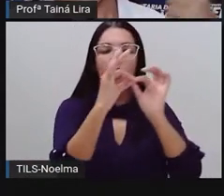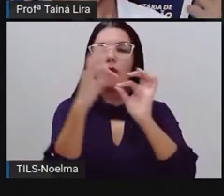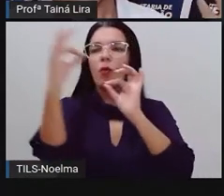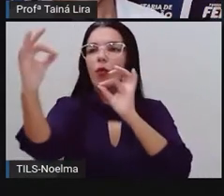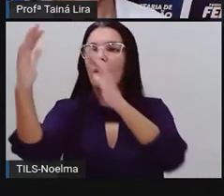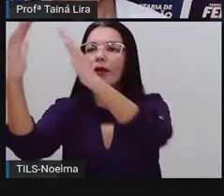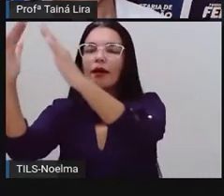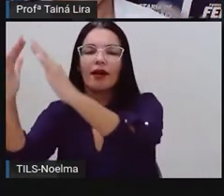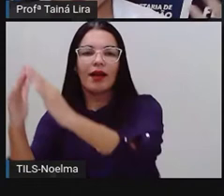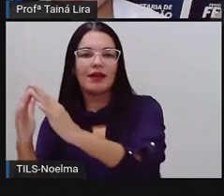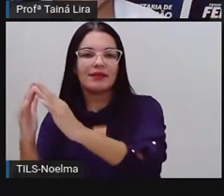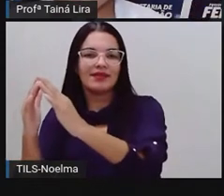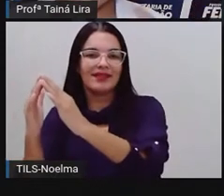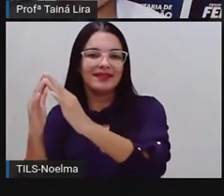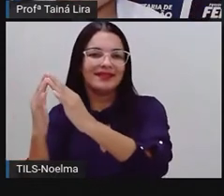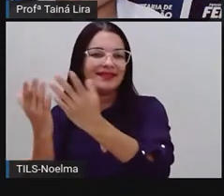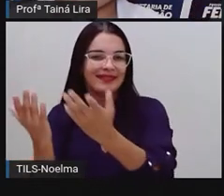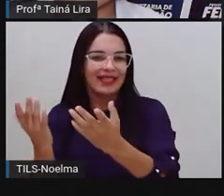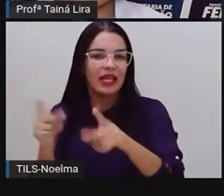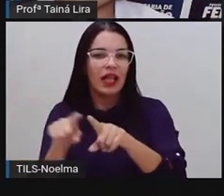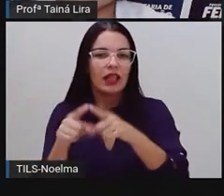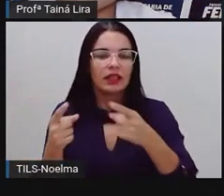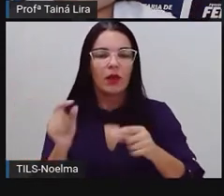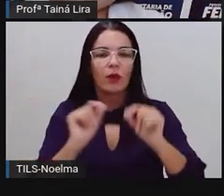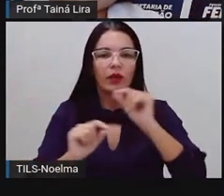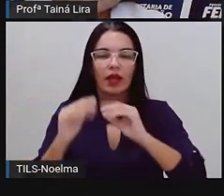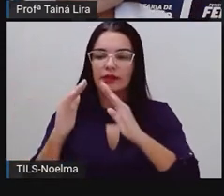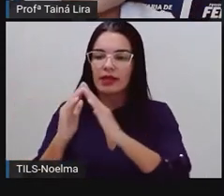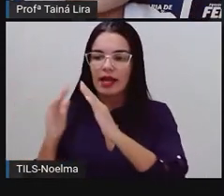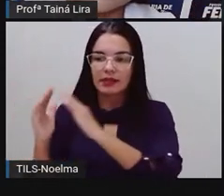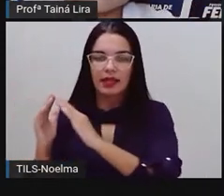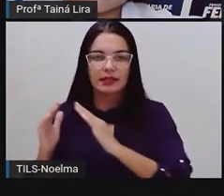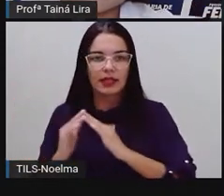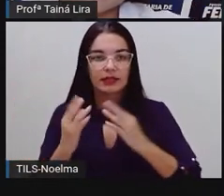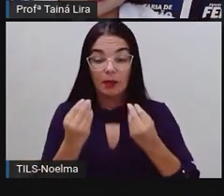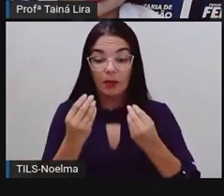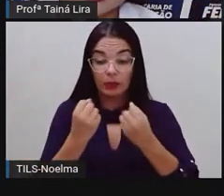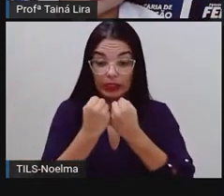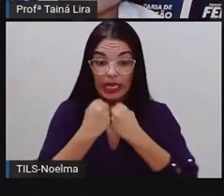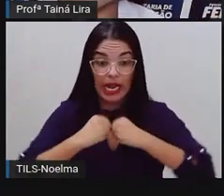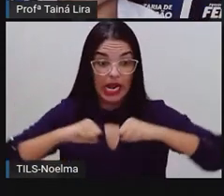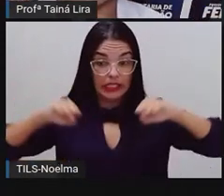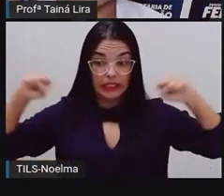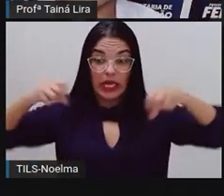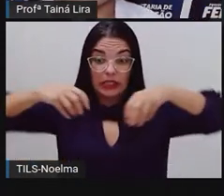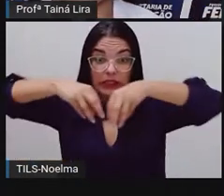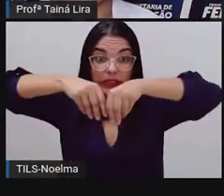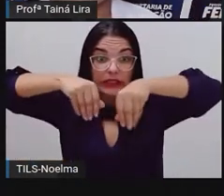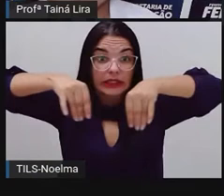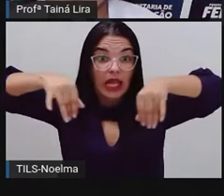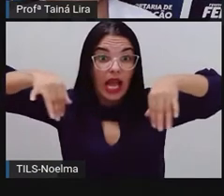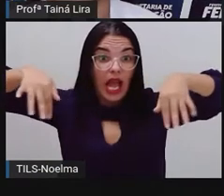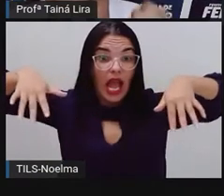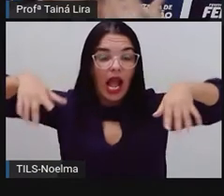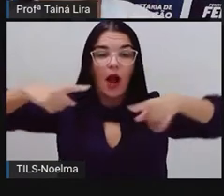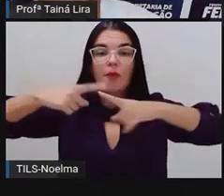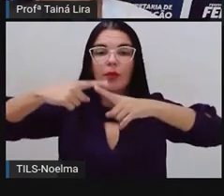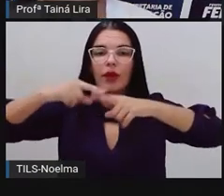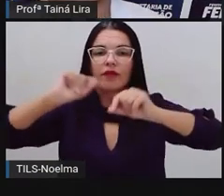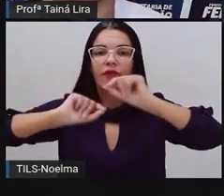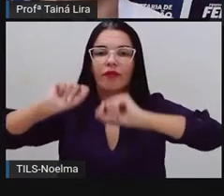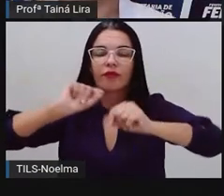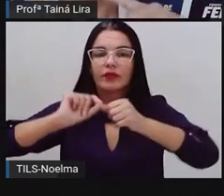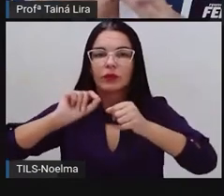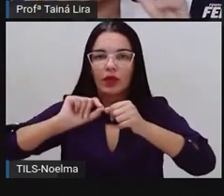iniciativa então sítio chácara e Fazenda São terras não é muitas vezes grandes onde a pessoa pega um pedaço